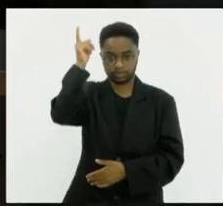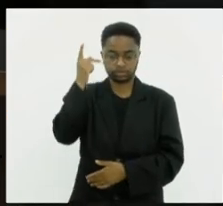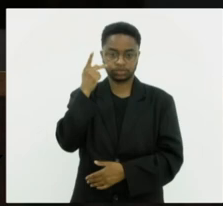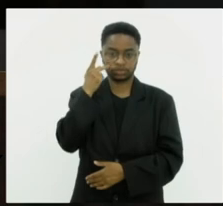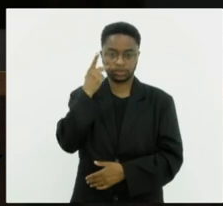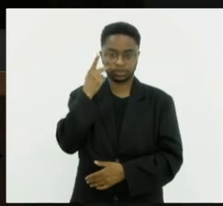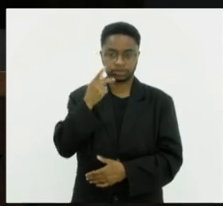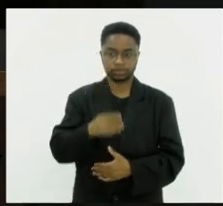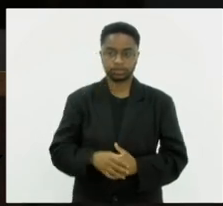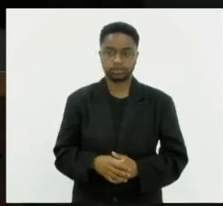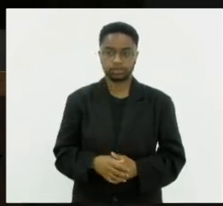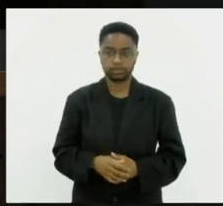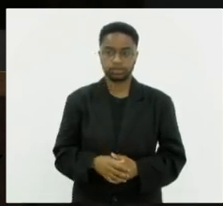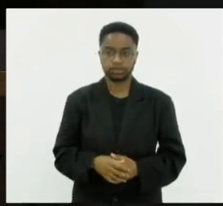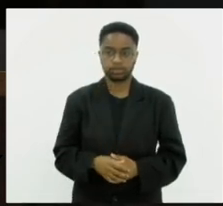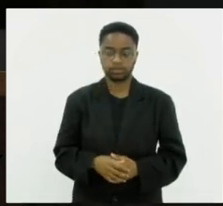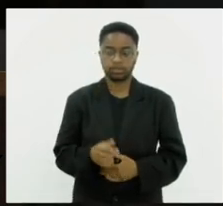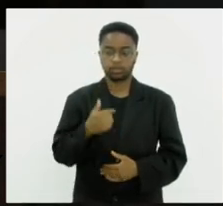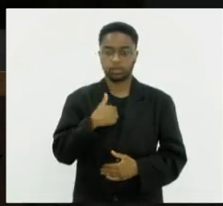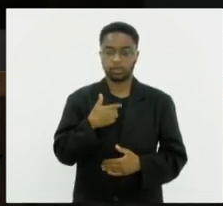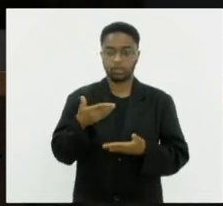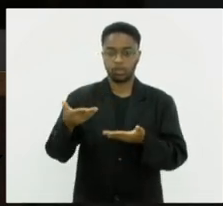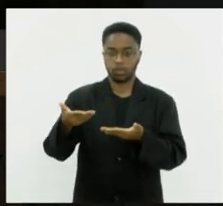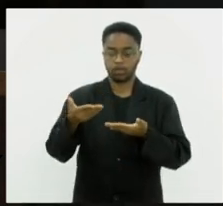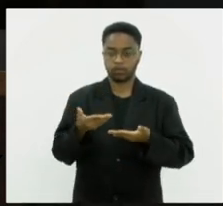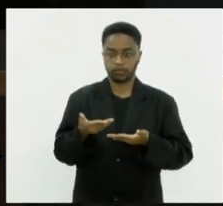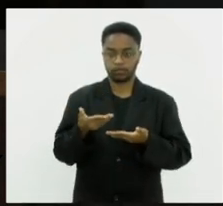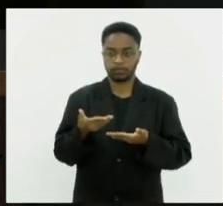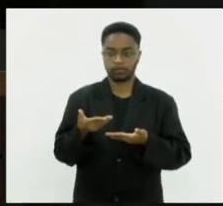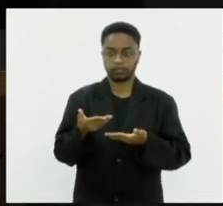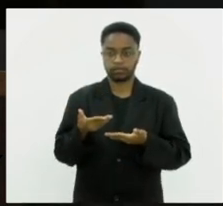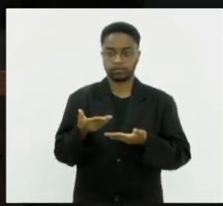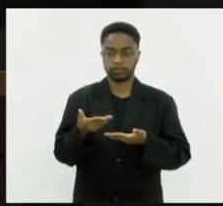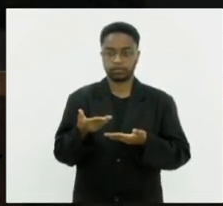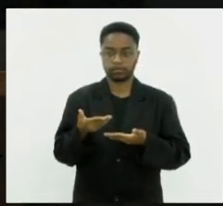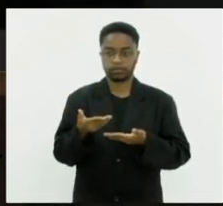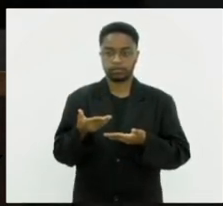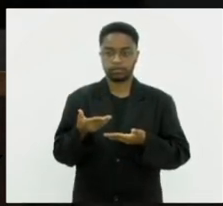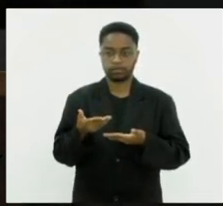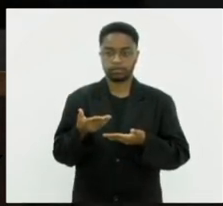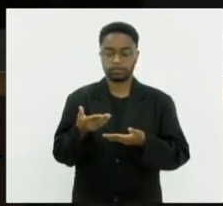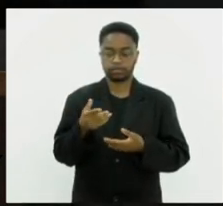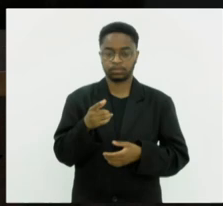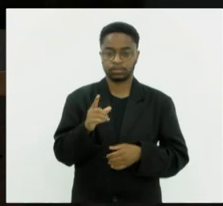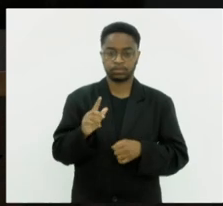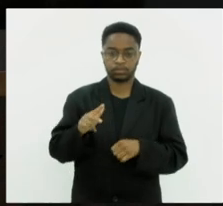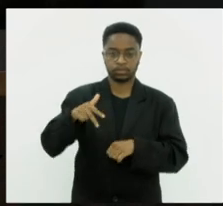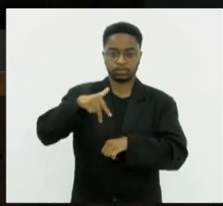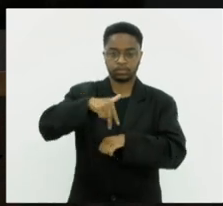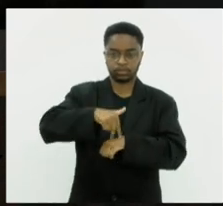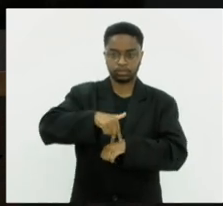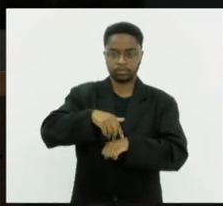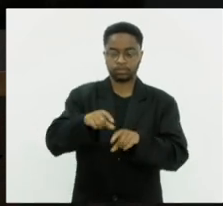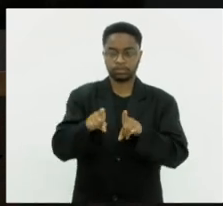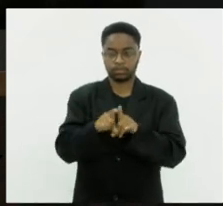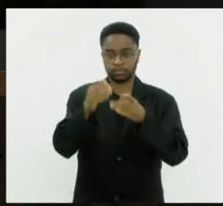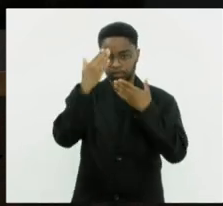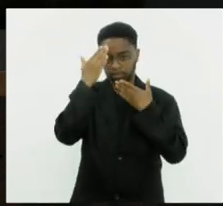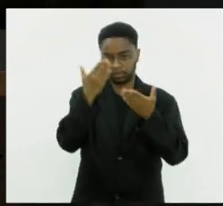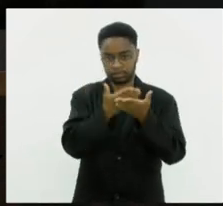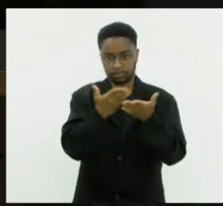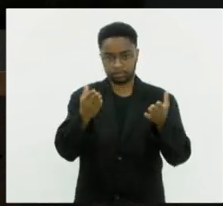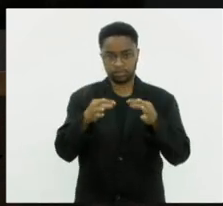Paulo, a quem convido para se dirigir à tribuna e agradeço a todos